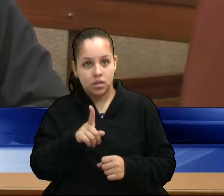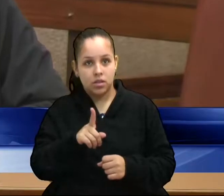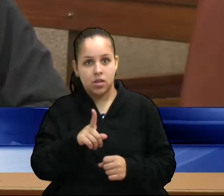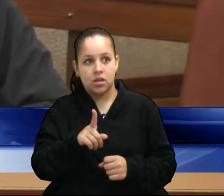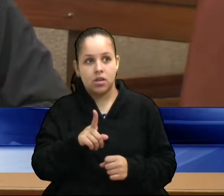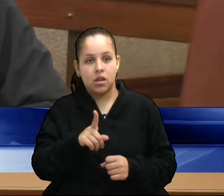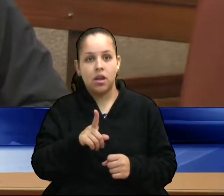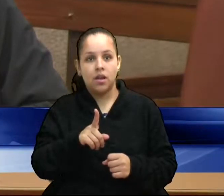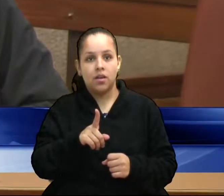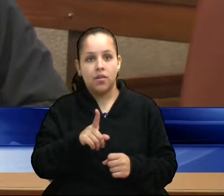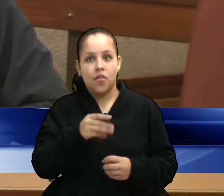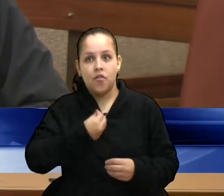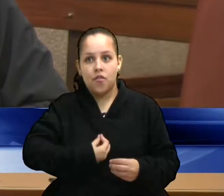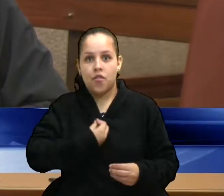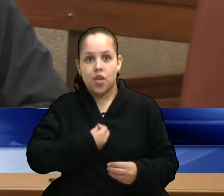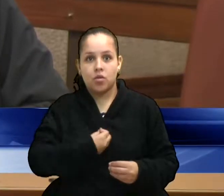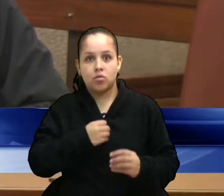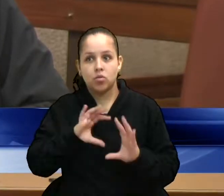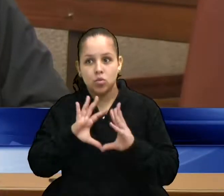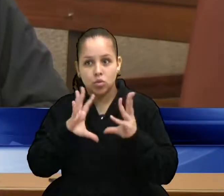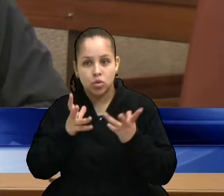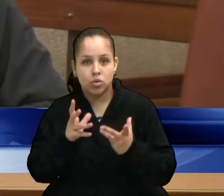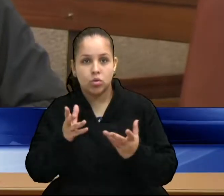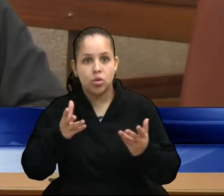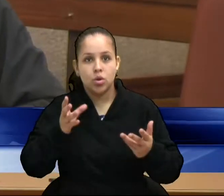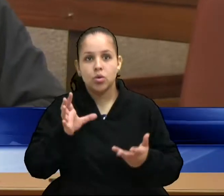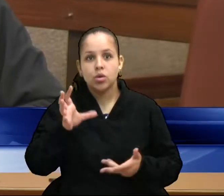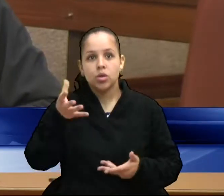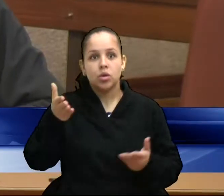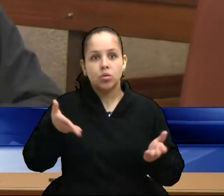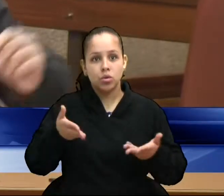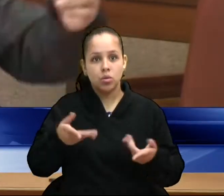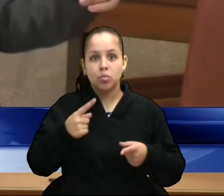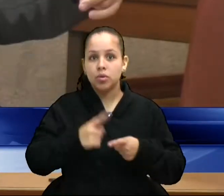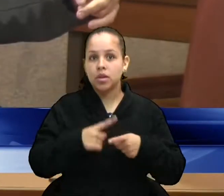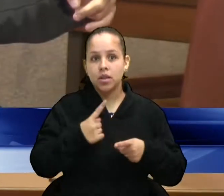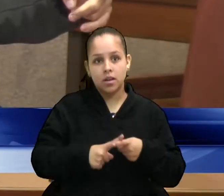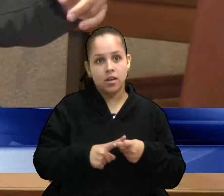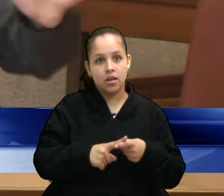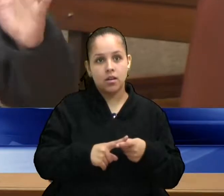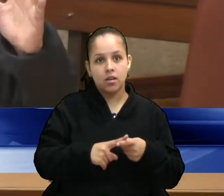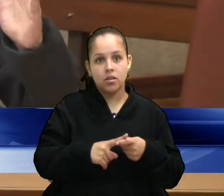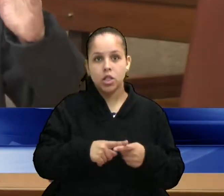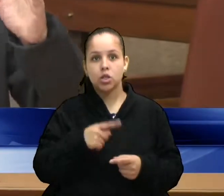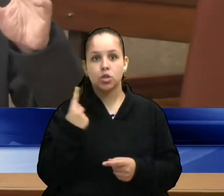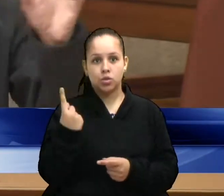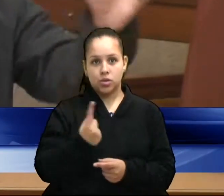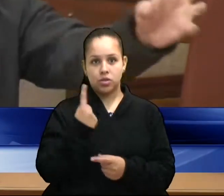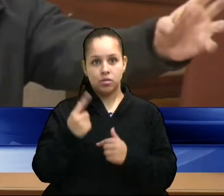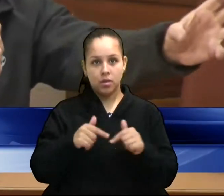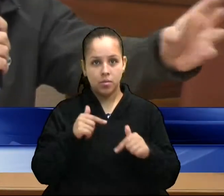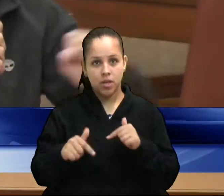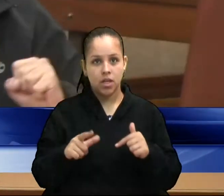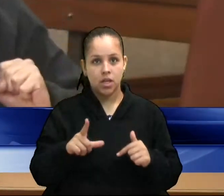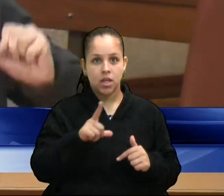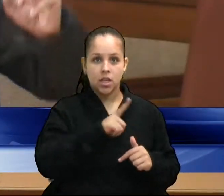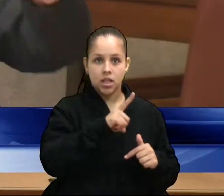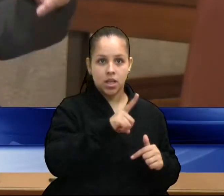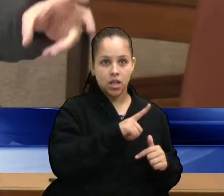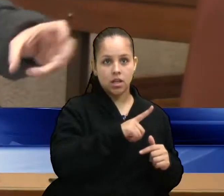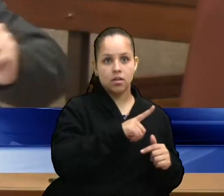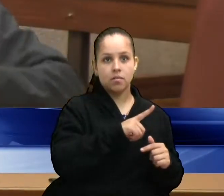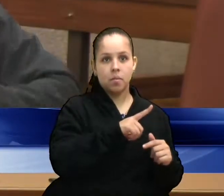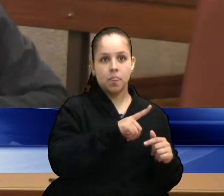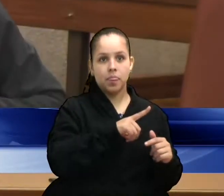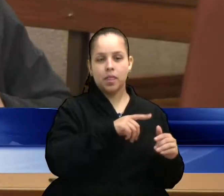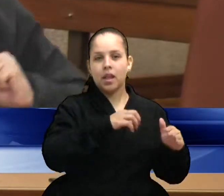ocorreram em relação ao táxi lotação por terem iniciativa própria, aquilo que o Bosa estava falando. Eles têm uma garagem alugada, eles compram o óleo